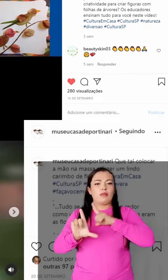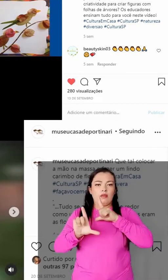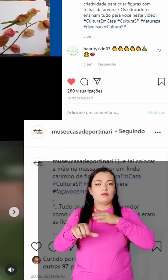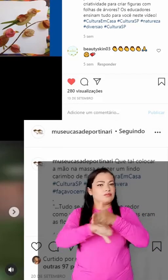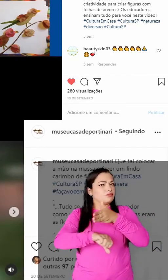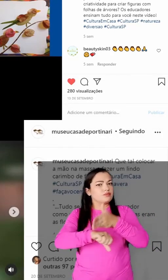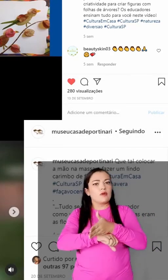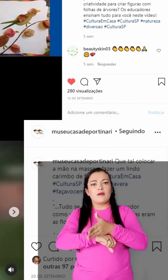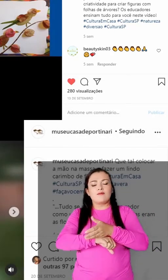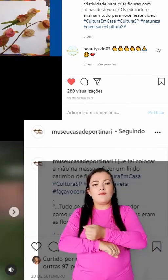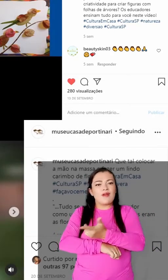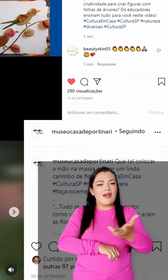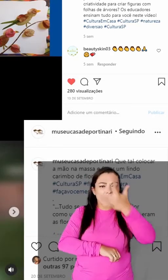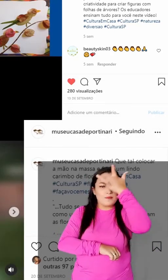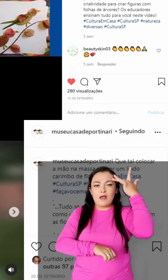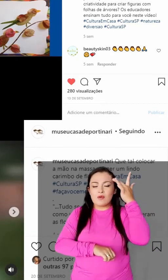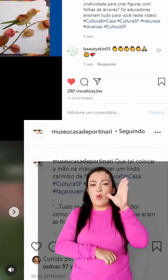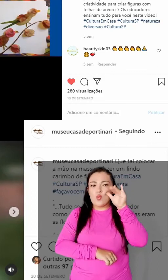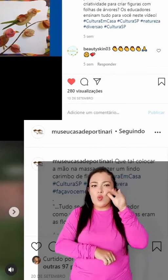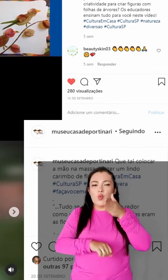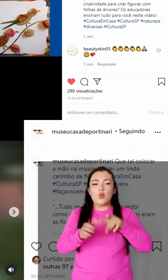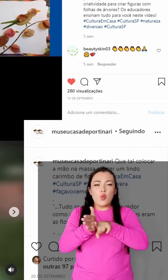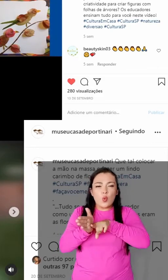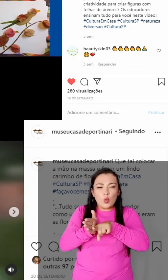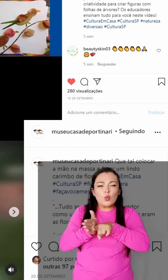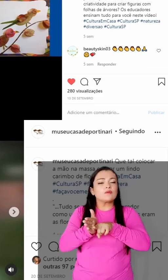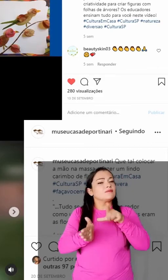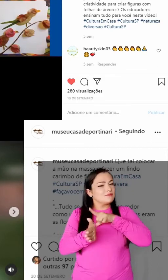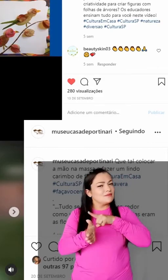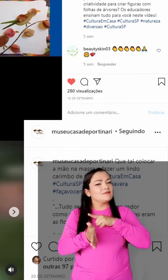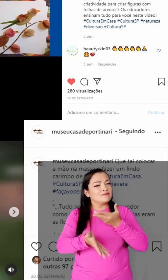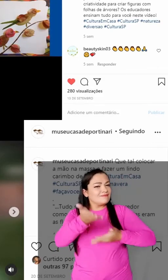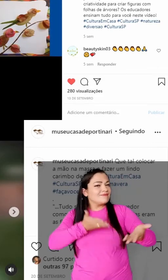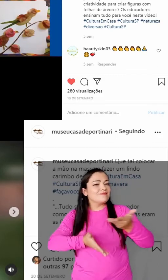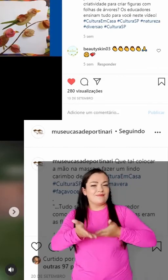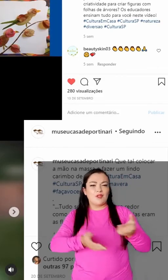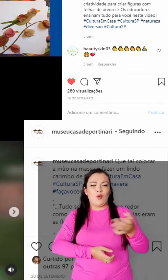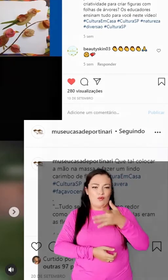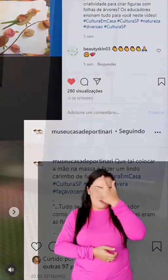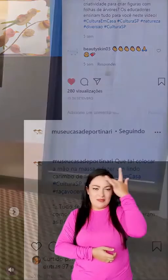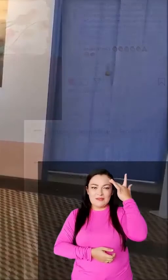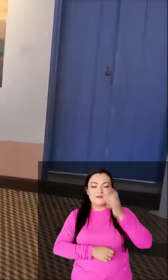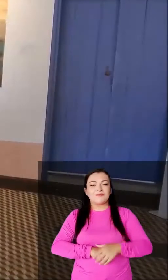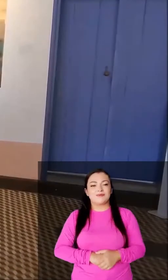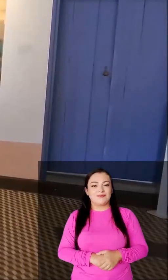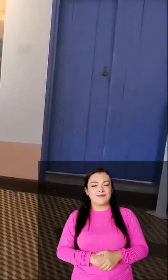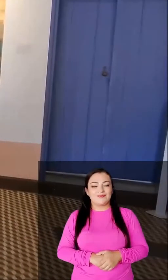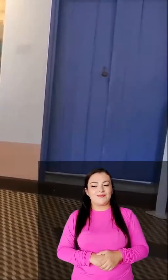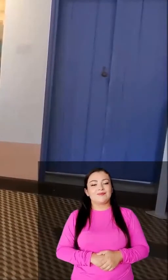acessados por um grande número de pessoas, proporcionando a extroversão para novos públicos.